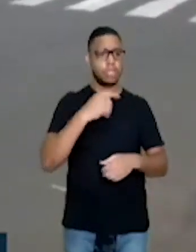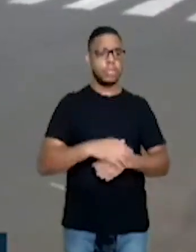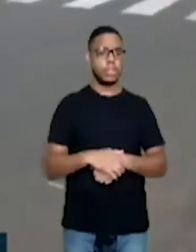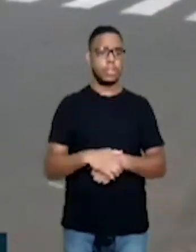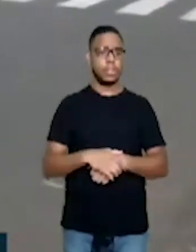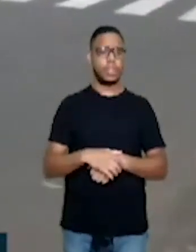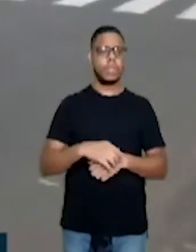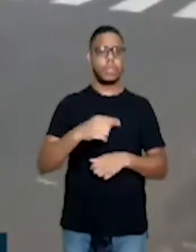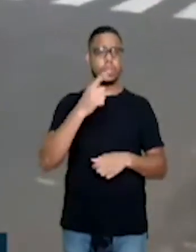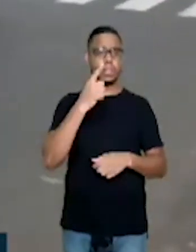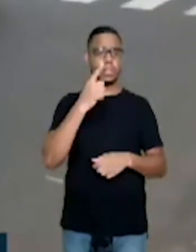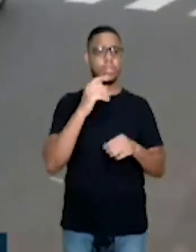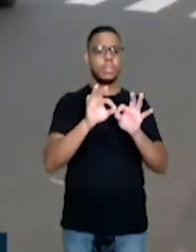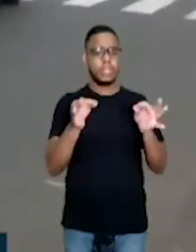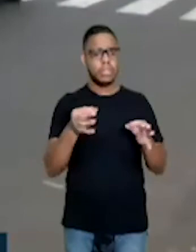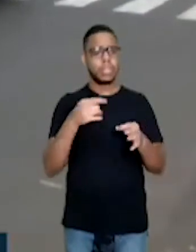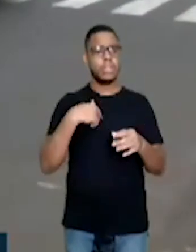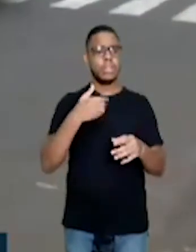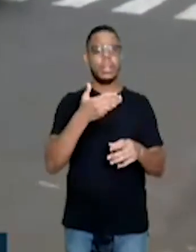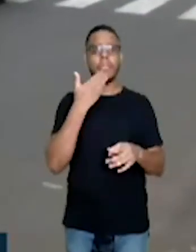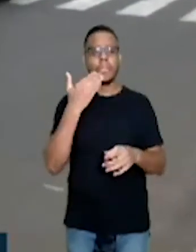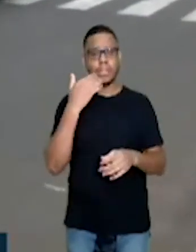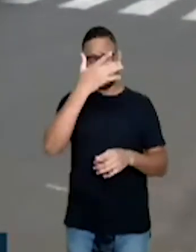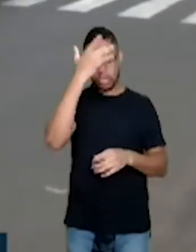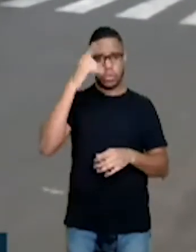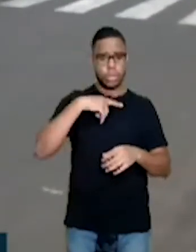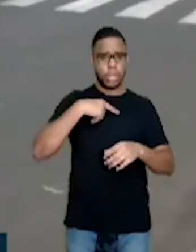tão. Acho que é tão fácil para quem tem máquina.